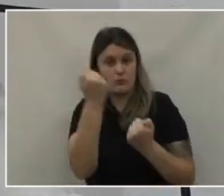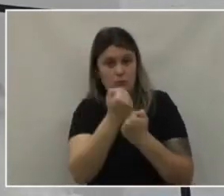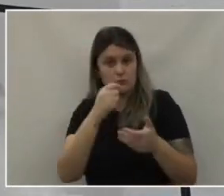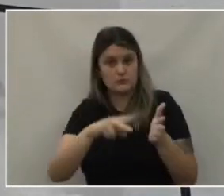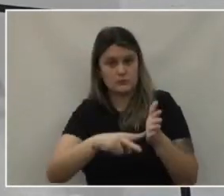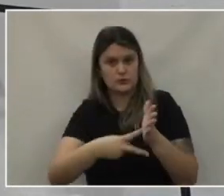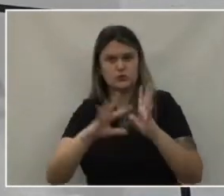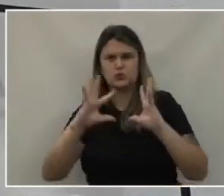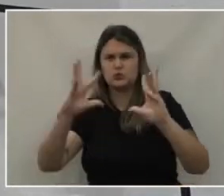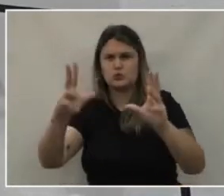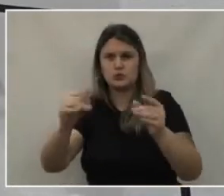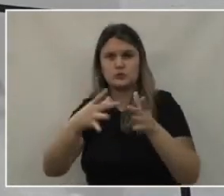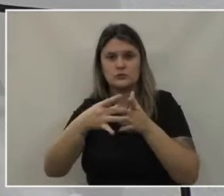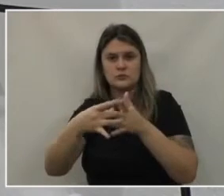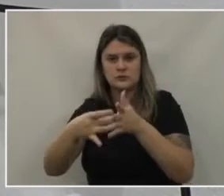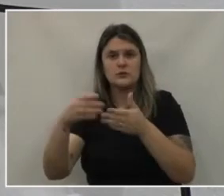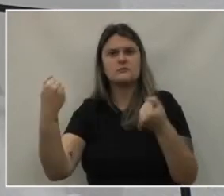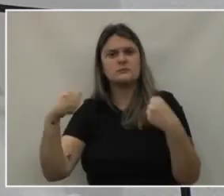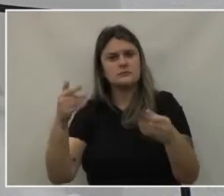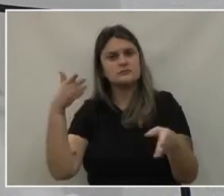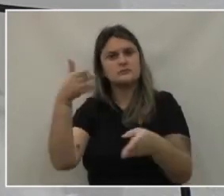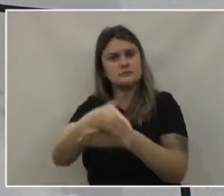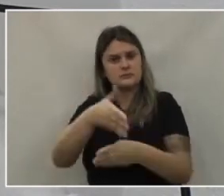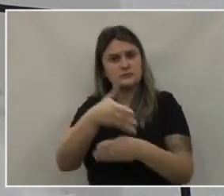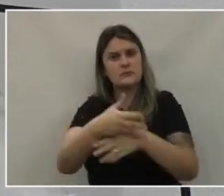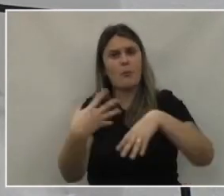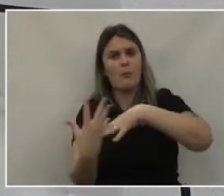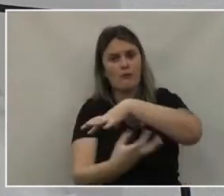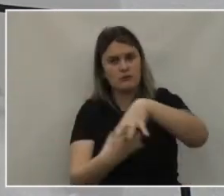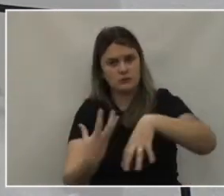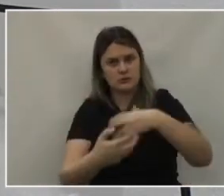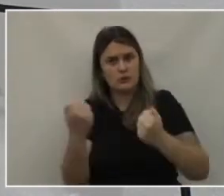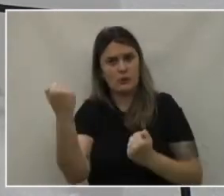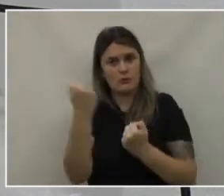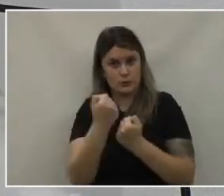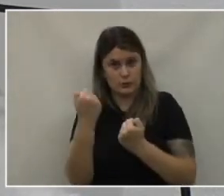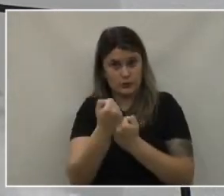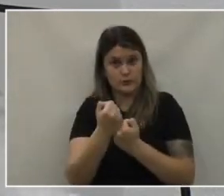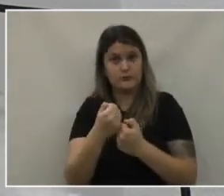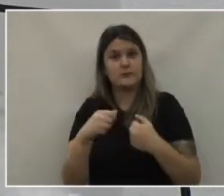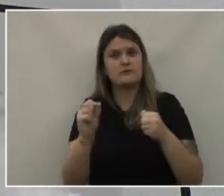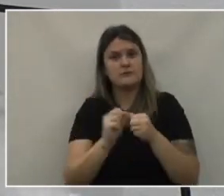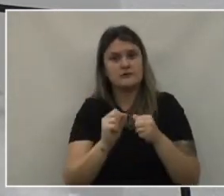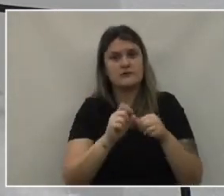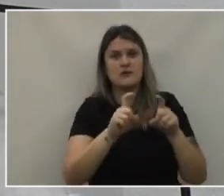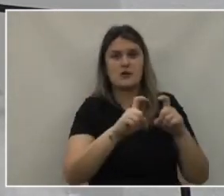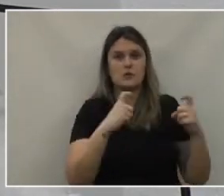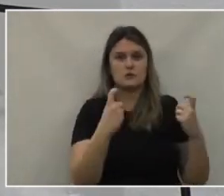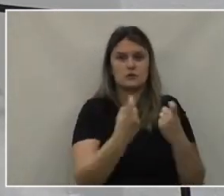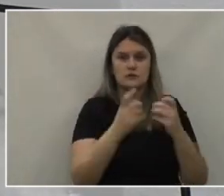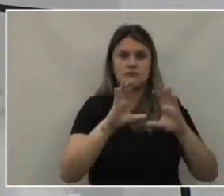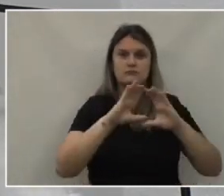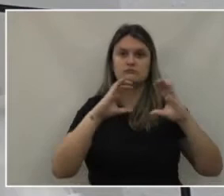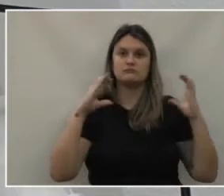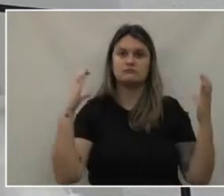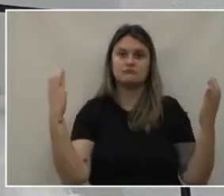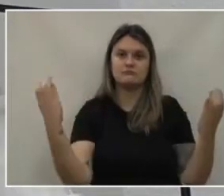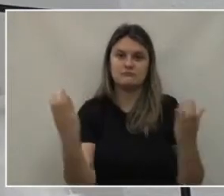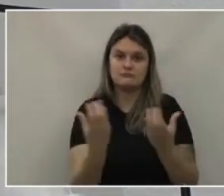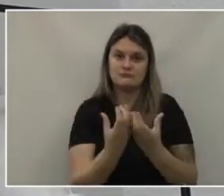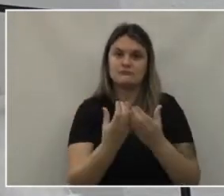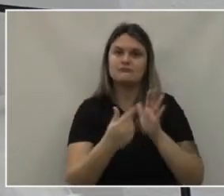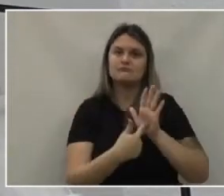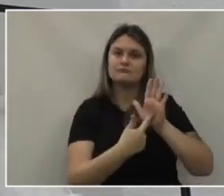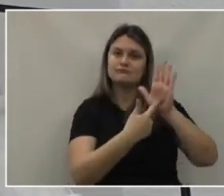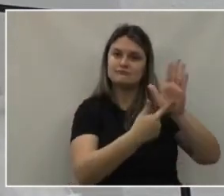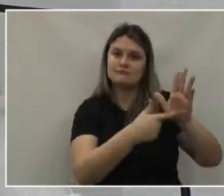demais lideranças participem dessa mobilização, realizando reuniões com a comunidade, levando